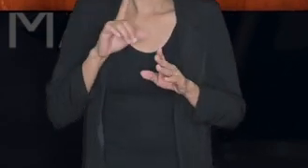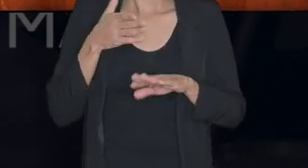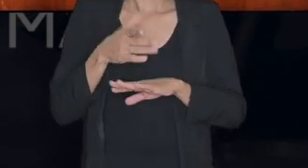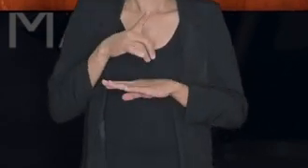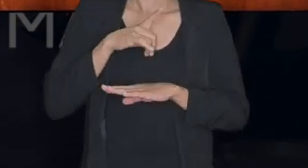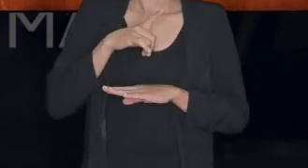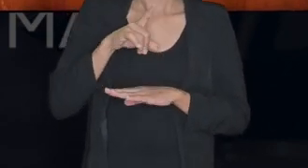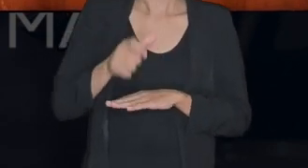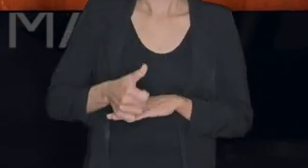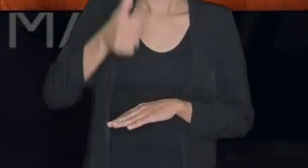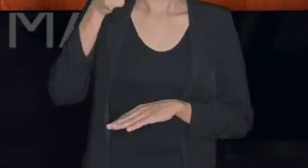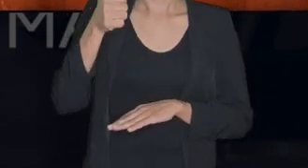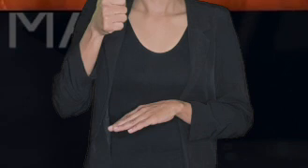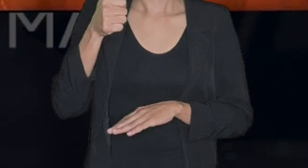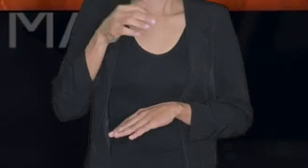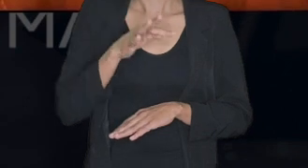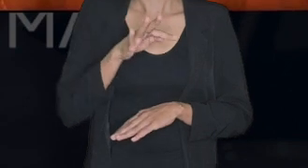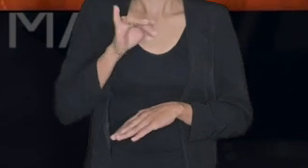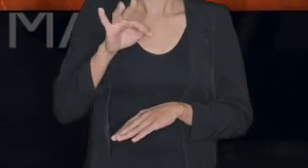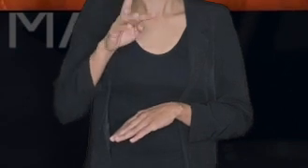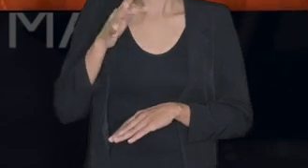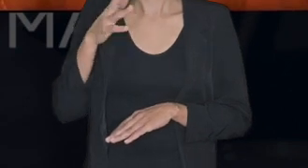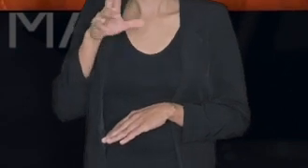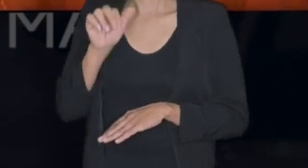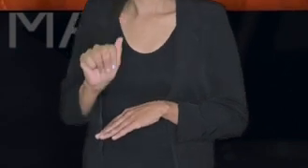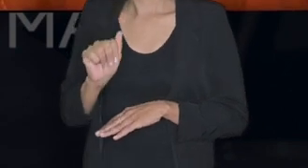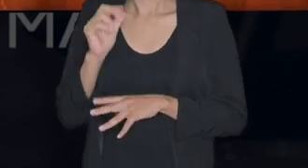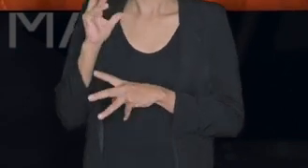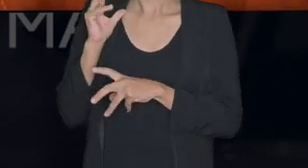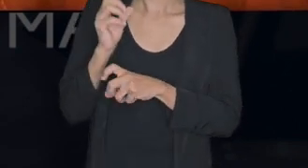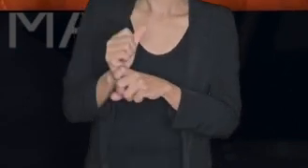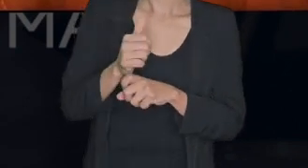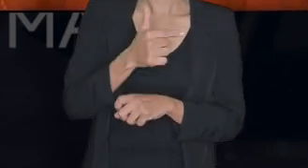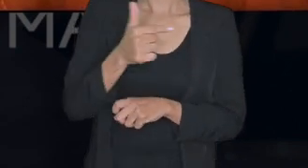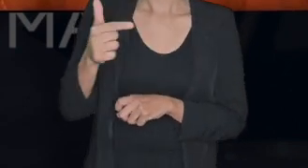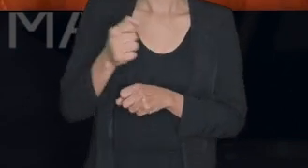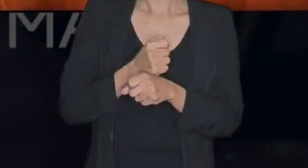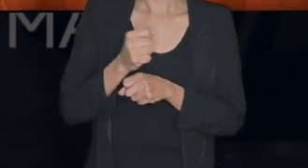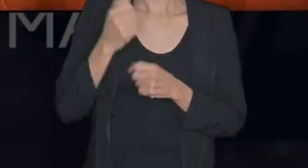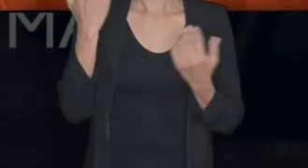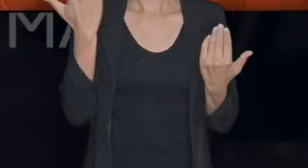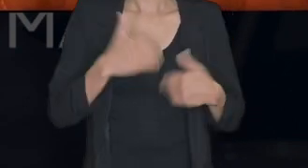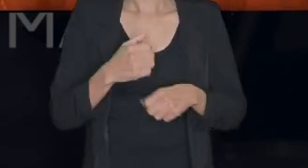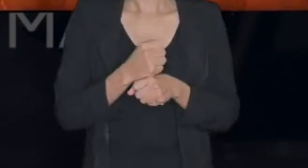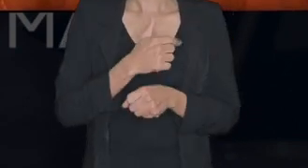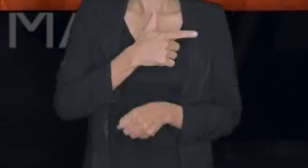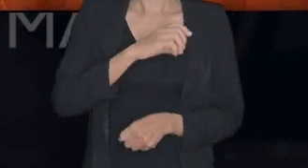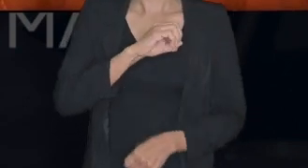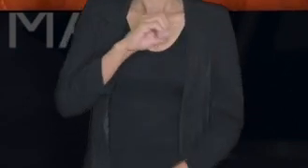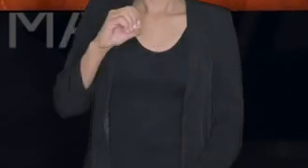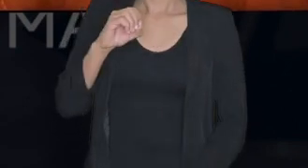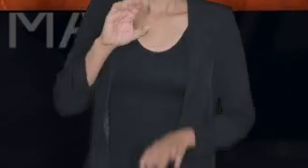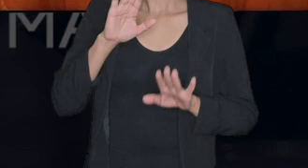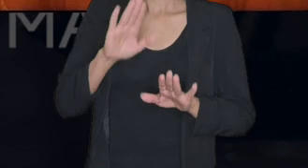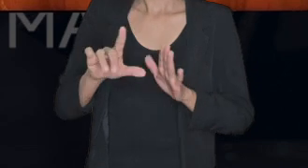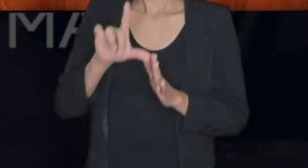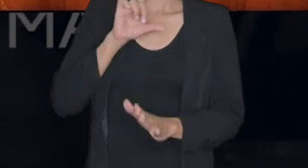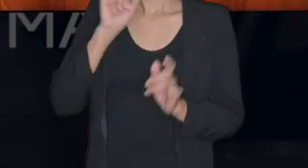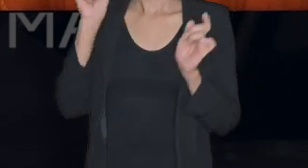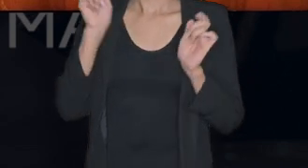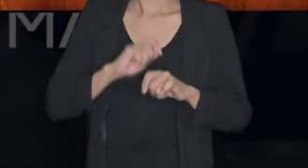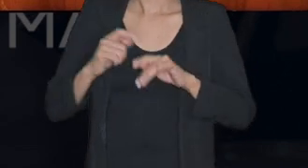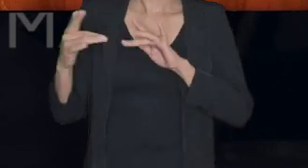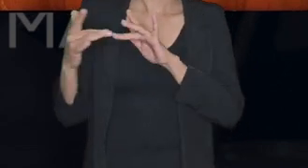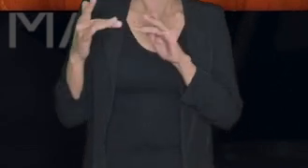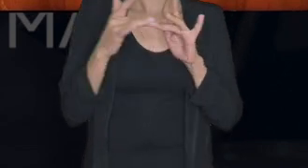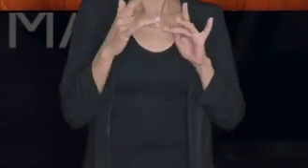serventia extrajudicial há 22 anos, eu sou do concurso de 2000, mas antes pude ter muito contato com a área tributária por